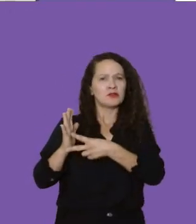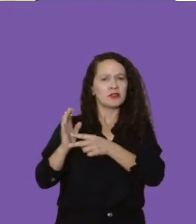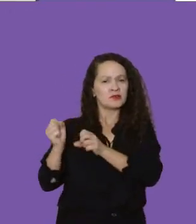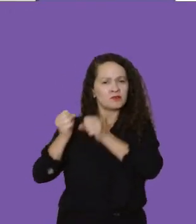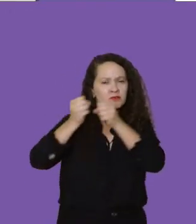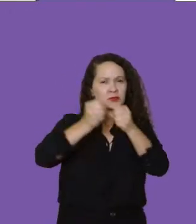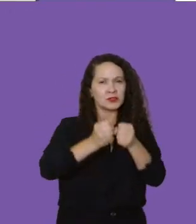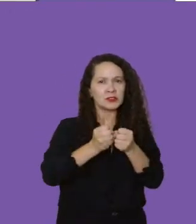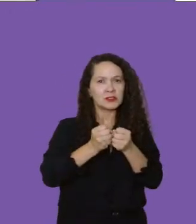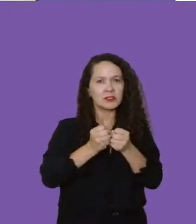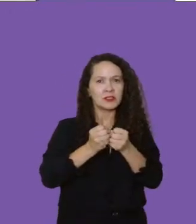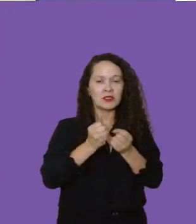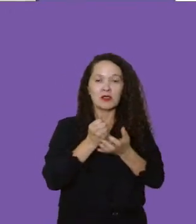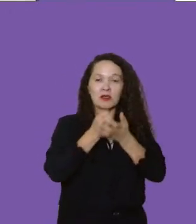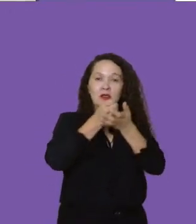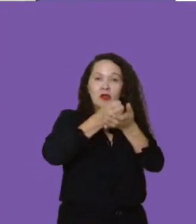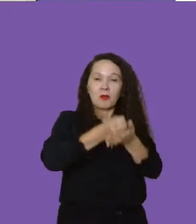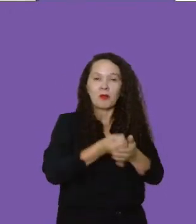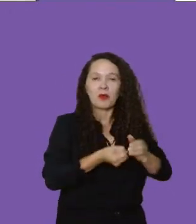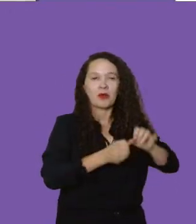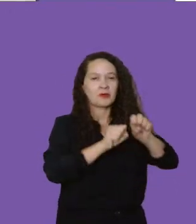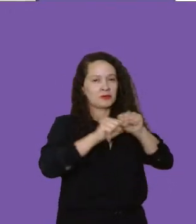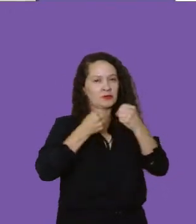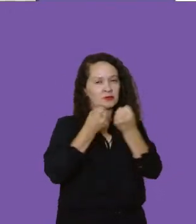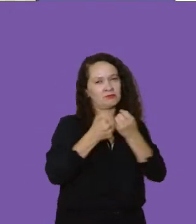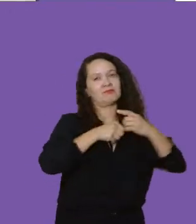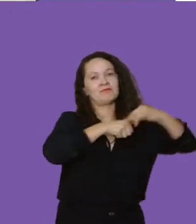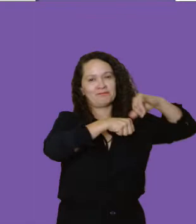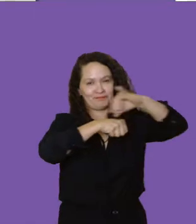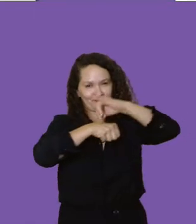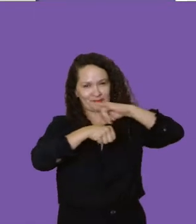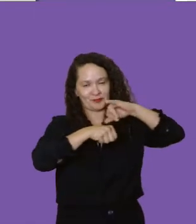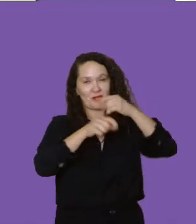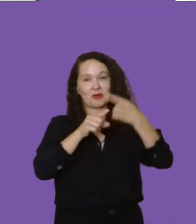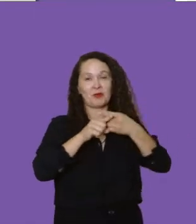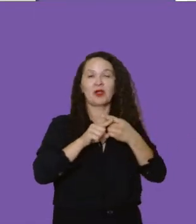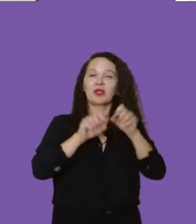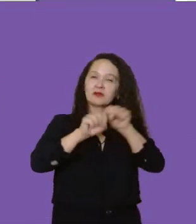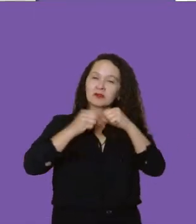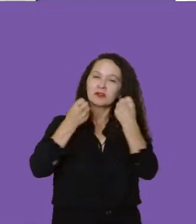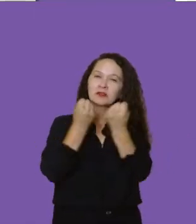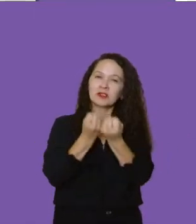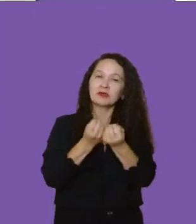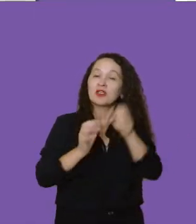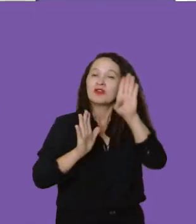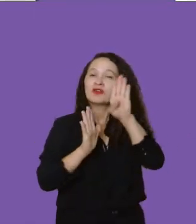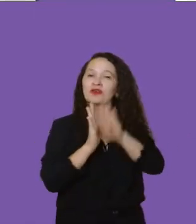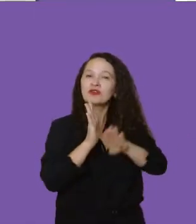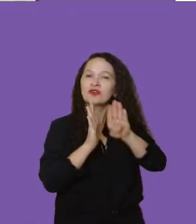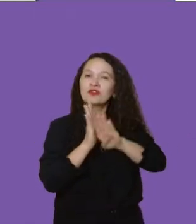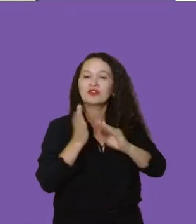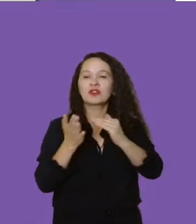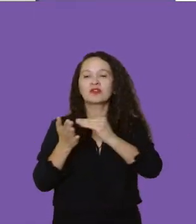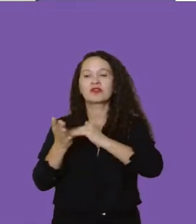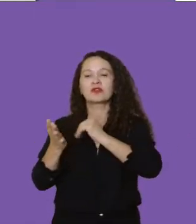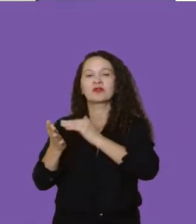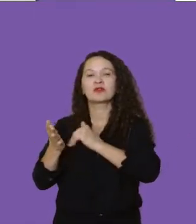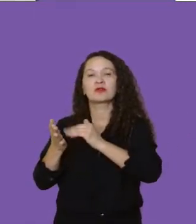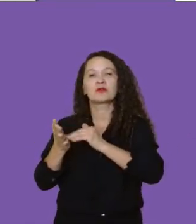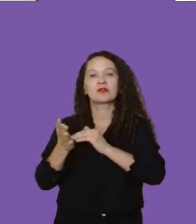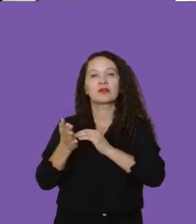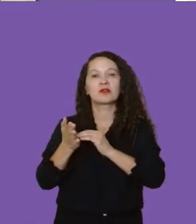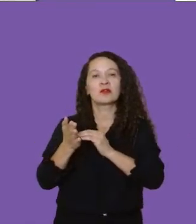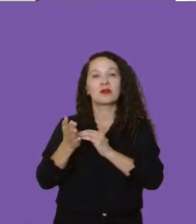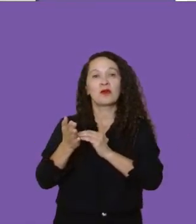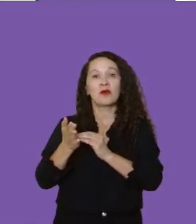que sustenta o capitalismo, para que o capitalismo retira a mais-valia